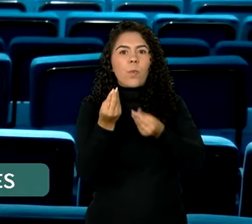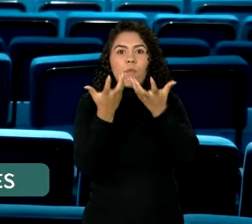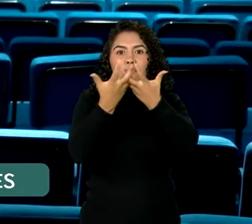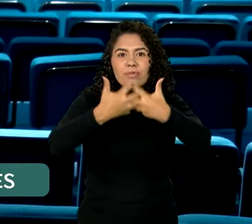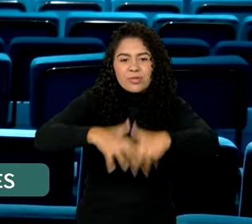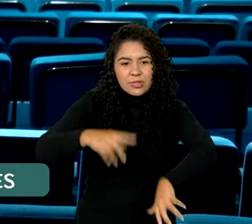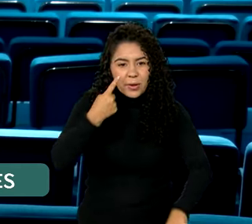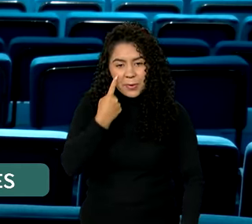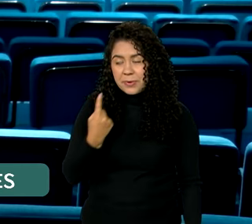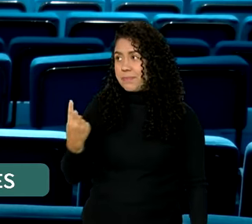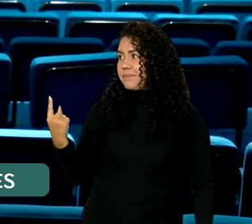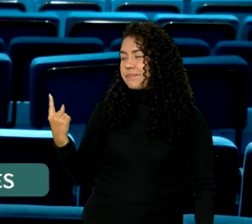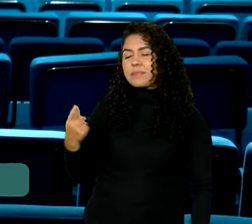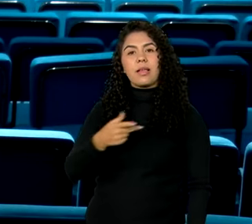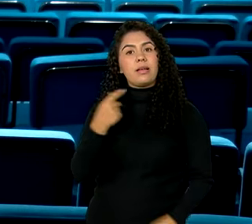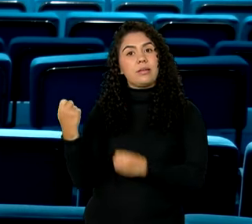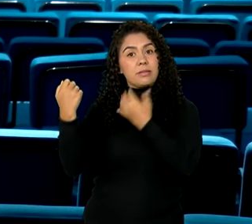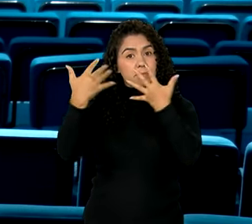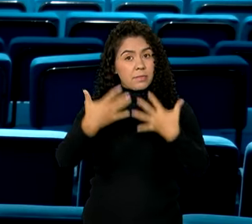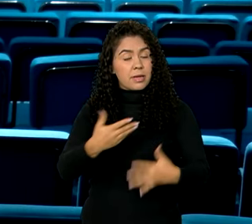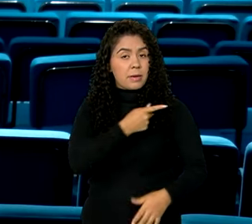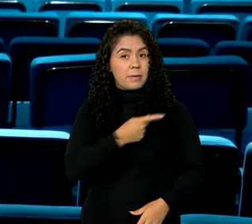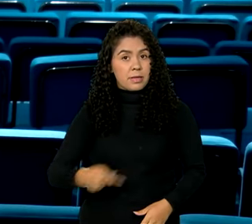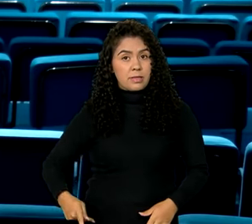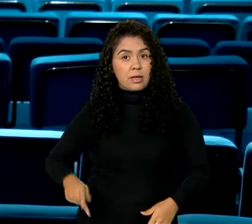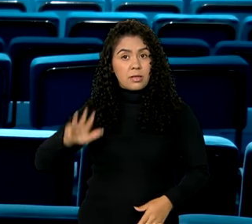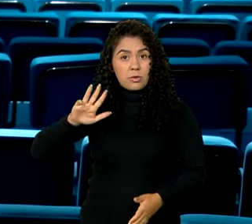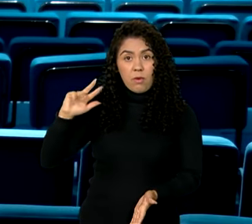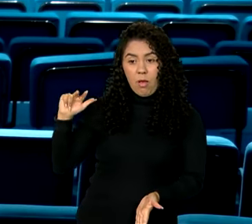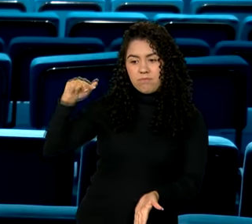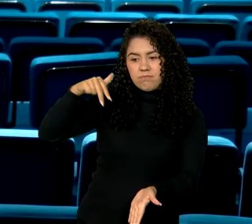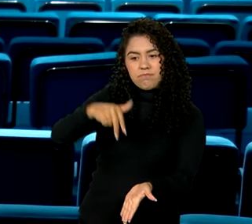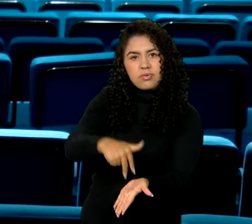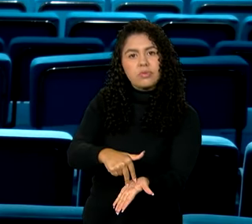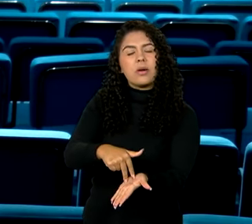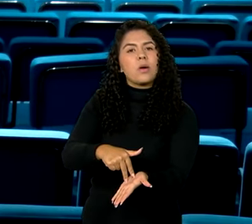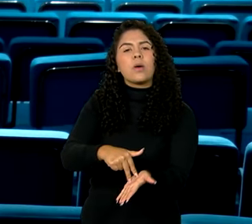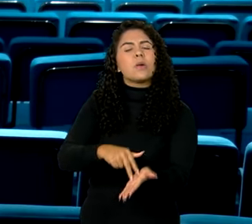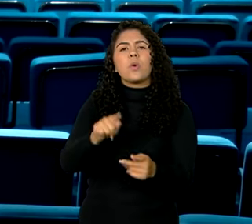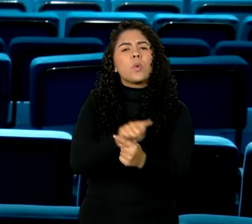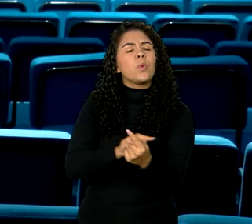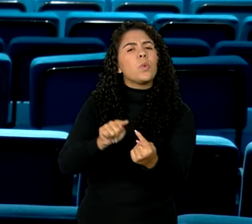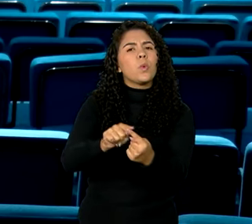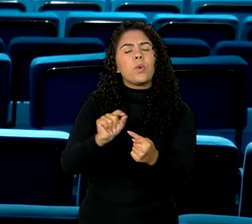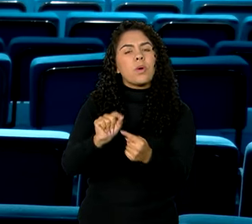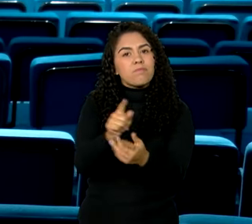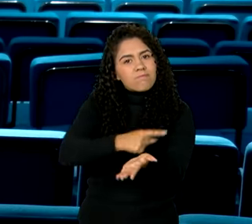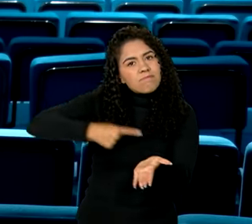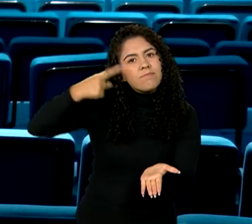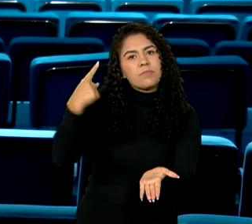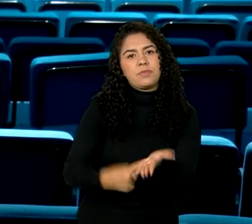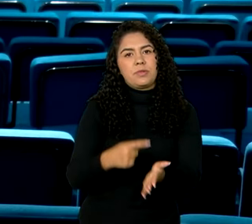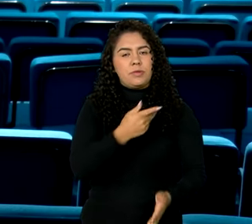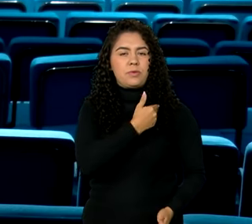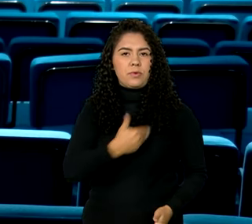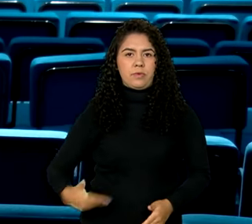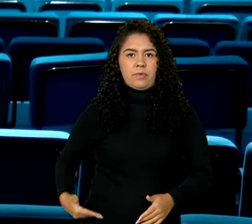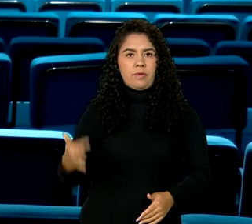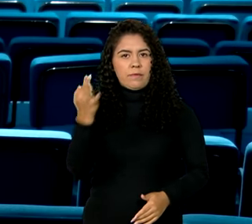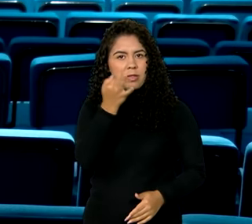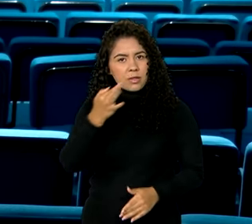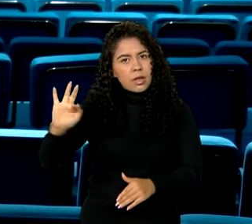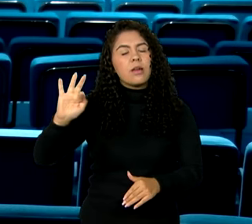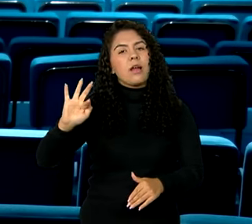A presença do presidente Lula na inauguração da nova fábrica reforça o compromisso do governo federal no fortalecimento